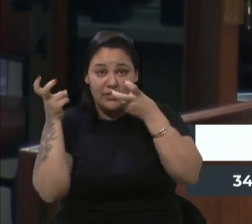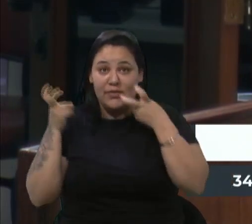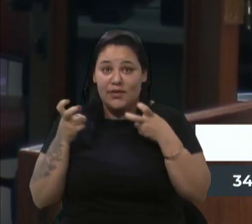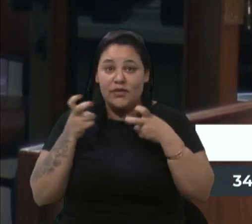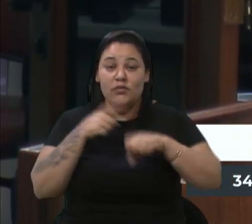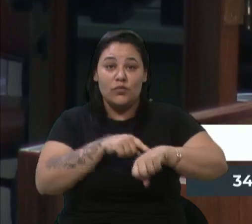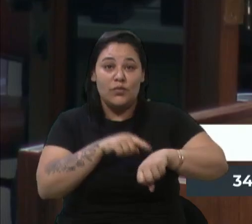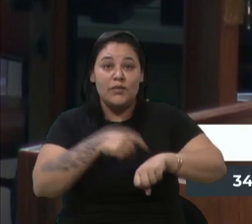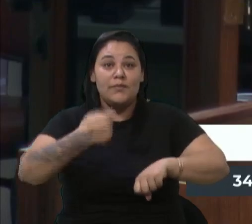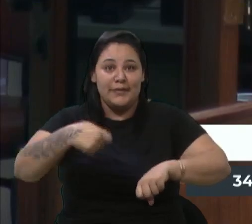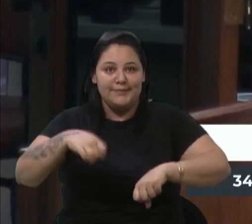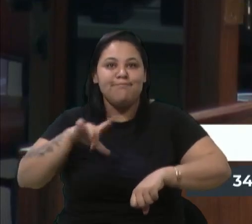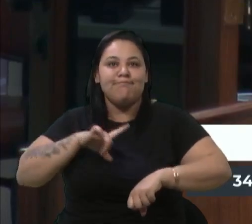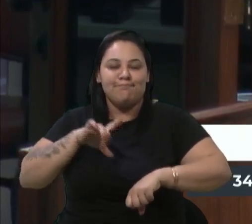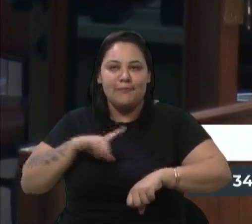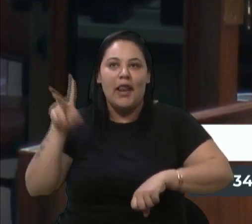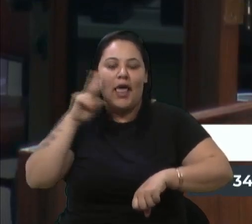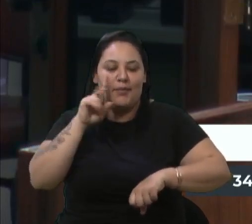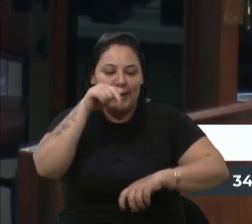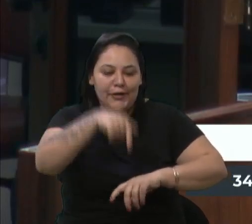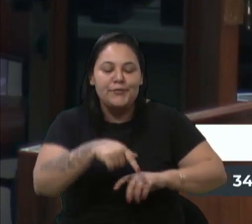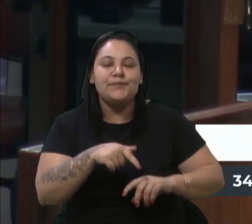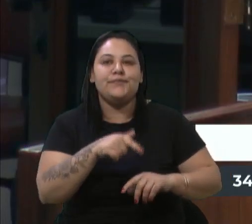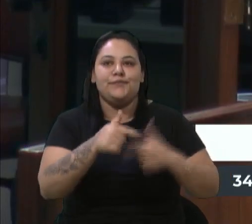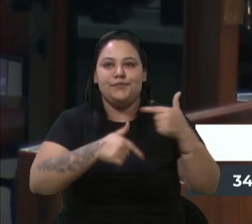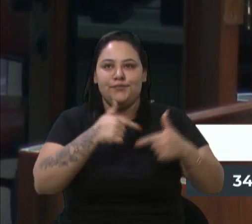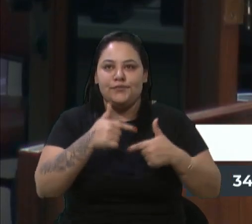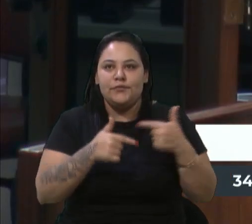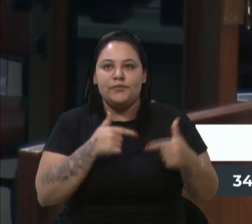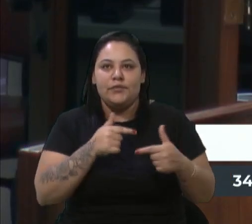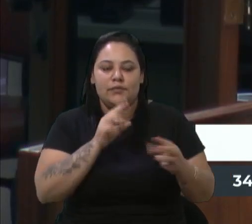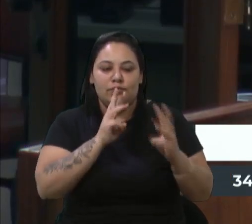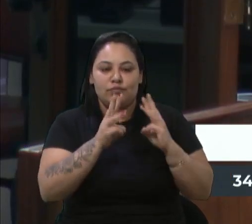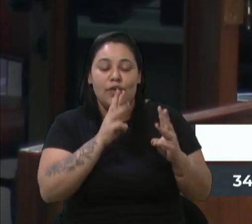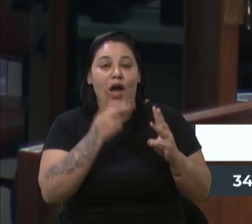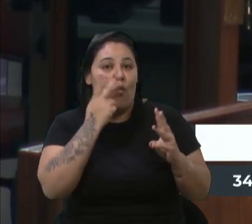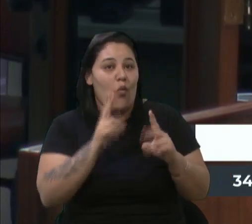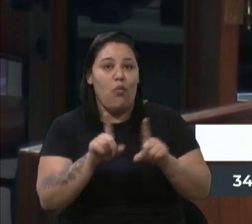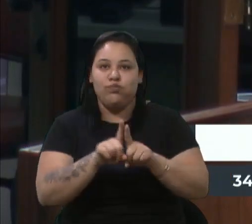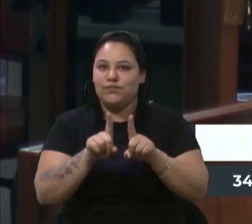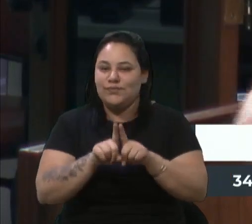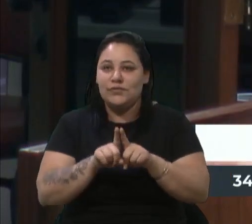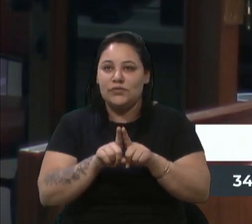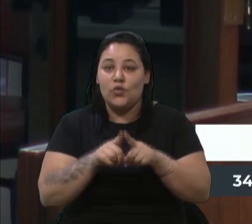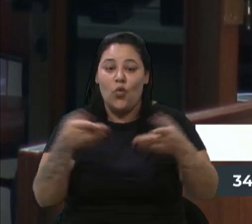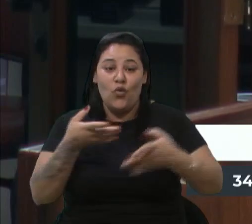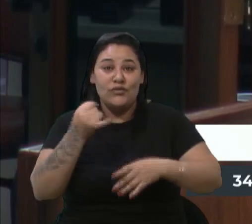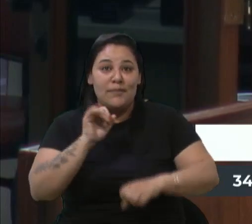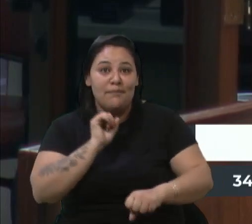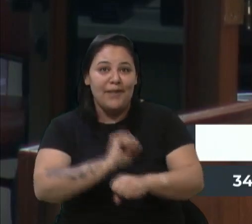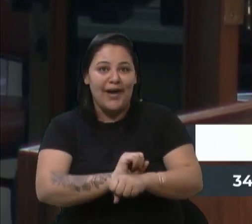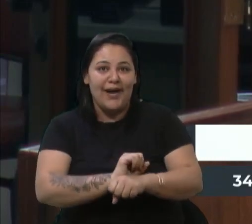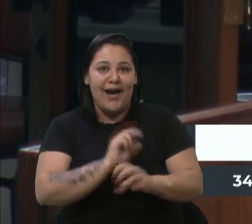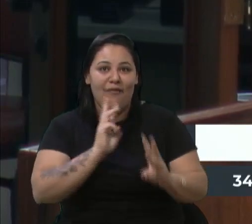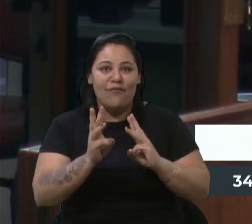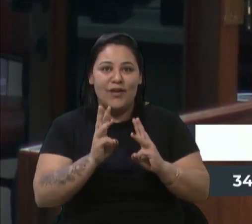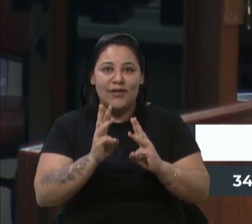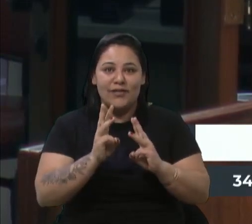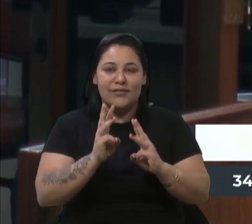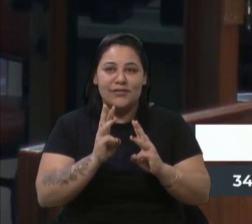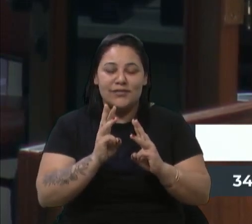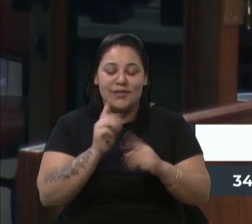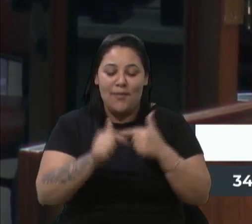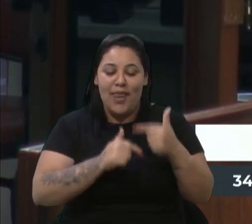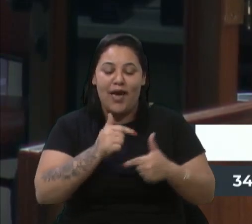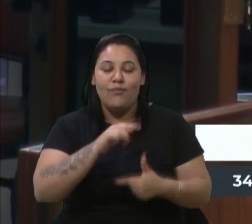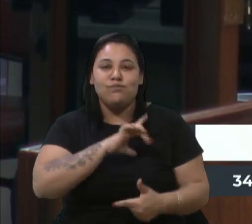da importância que ele é para Caxias do Sul. E assim não deixa de ser as vans. Hoje, se nós parássemos de trabalhar, eu tenho certeza que